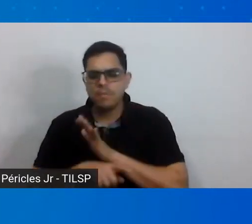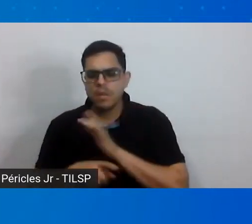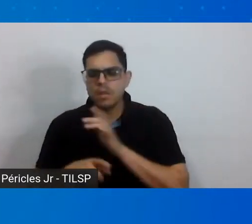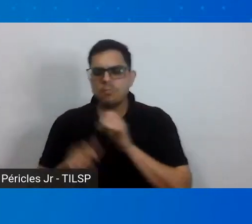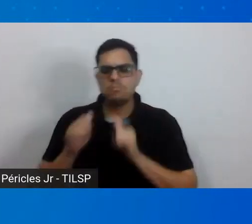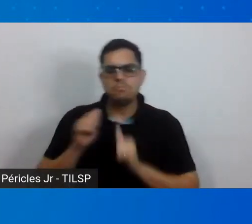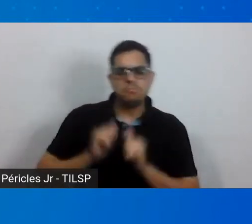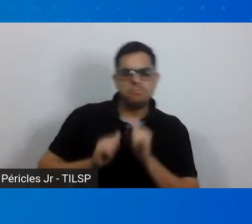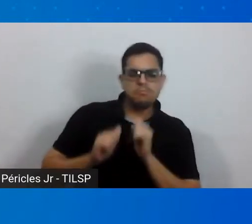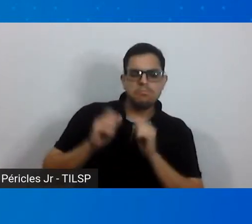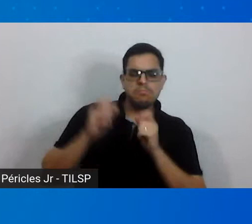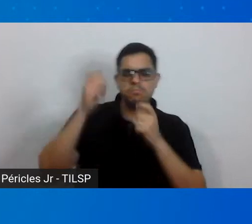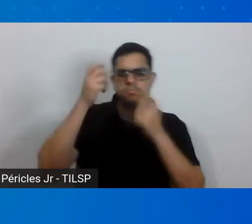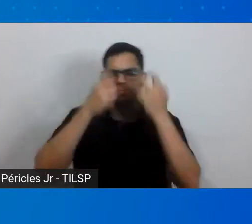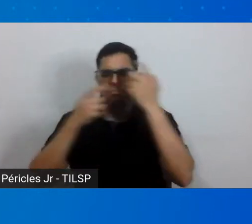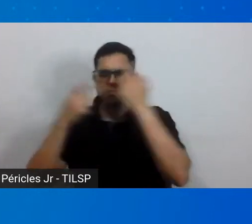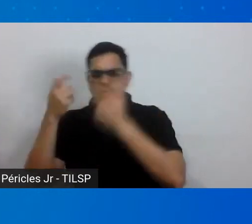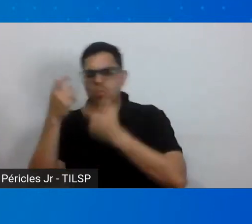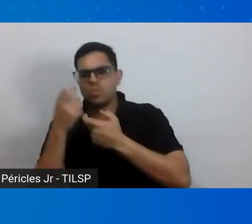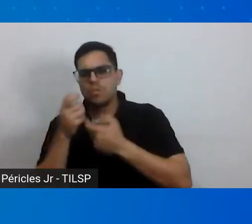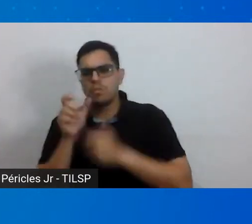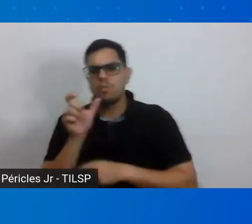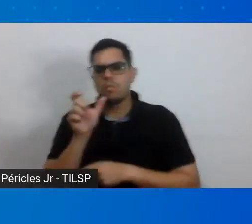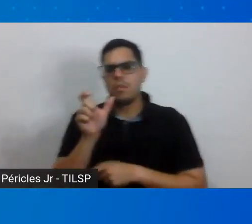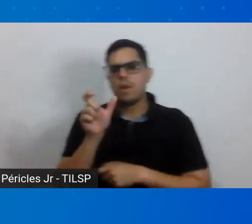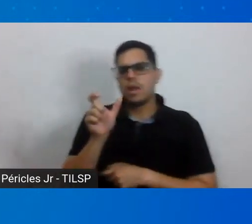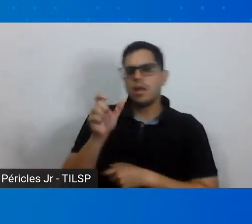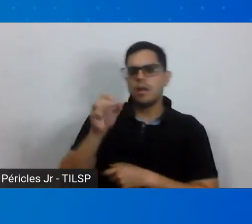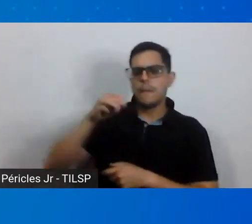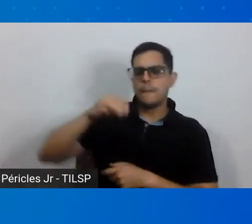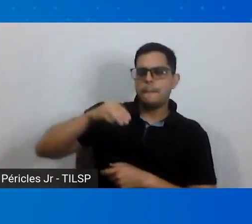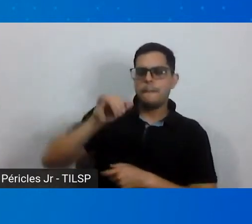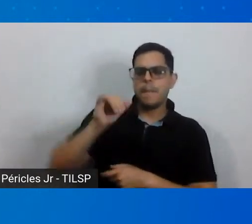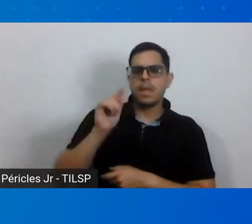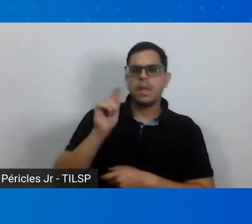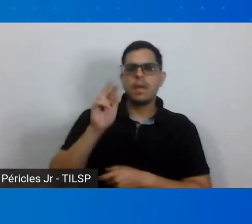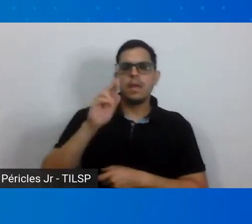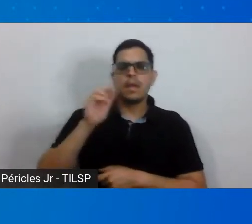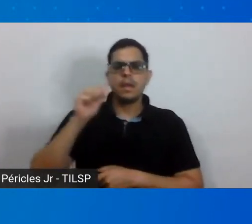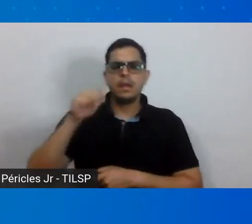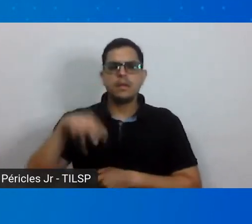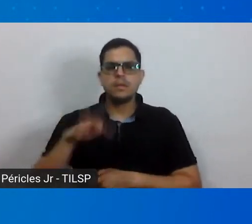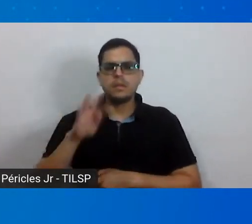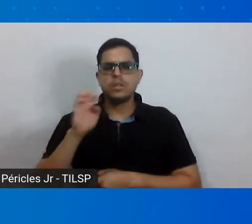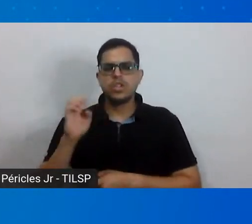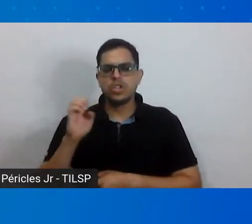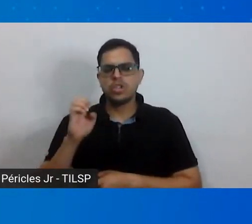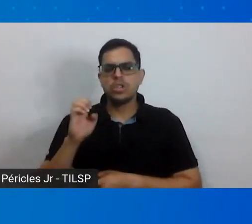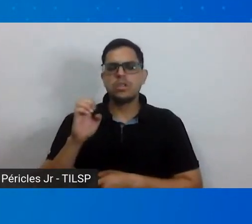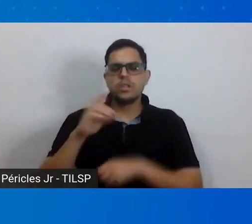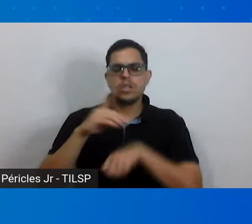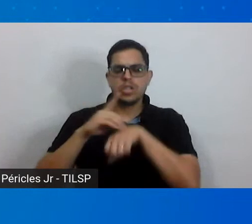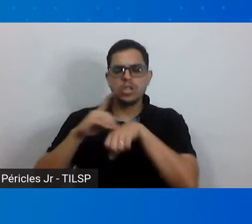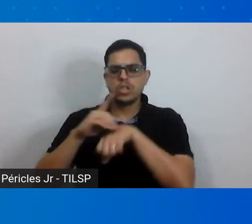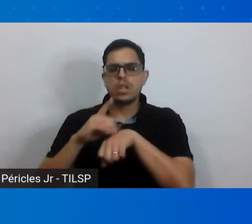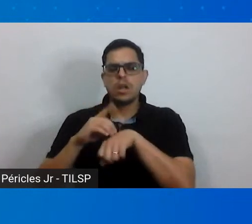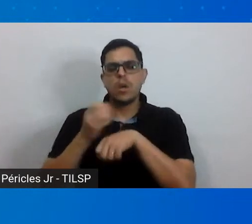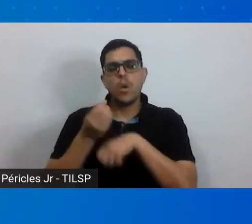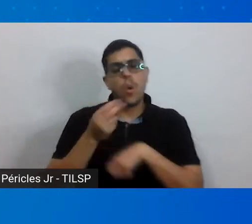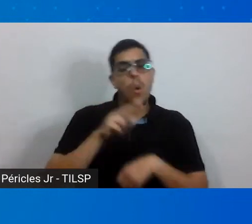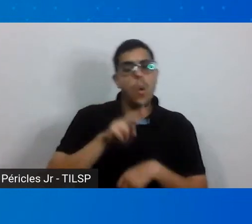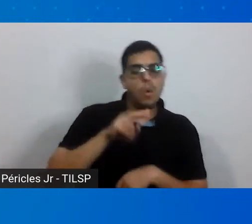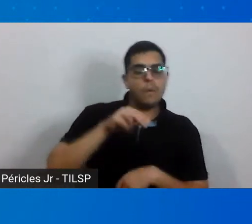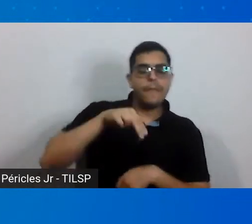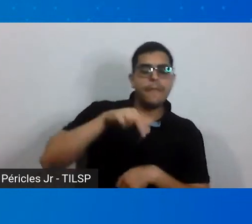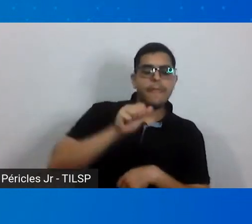desse termo e grandes digitais e nativos digitais o que de fato podemos compreender para que a gente possa